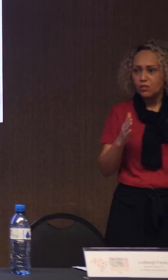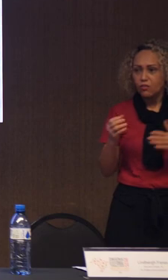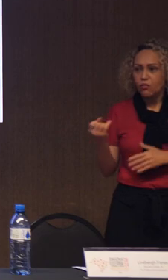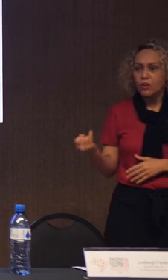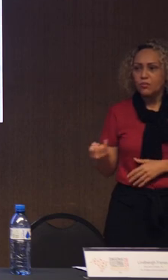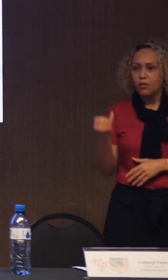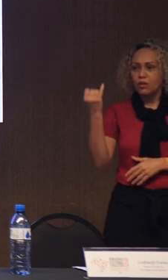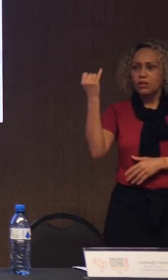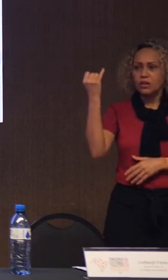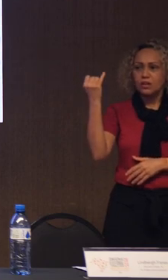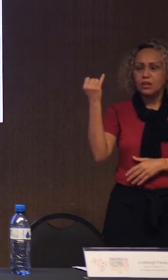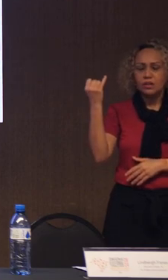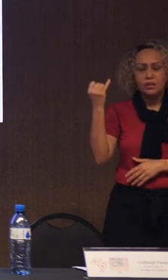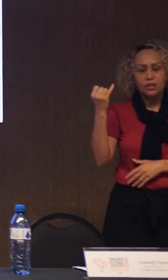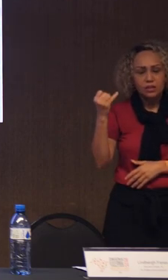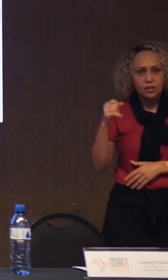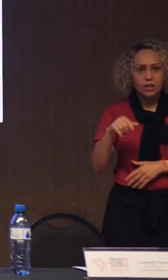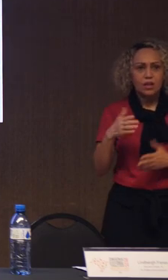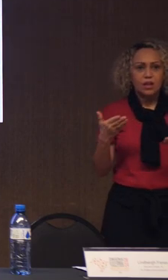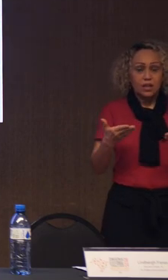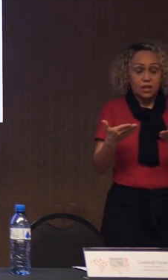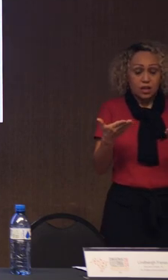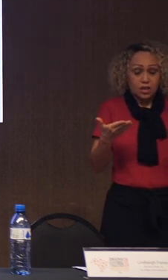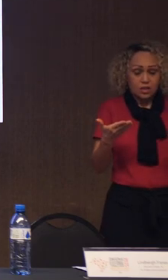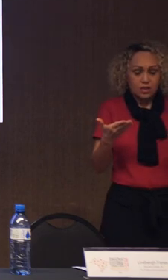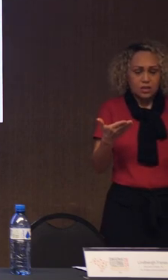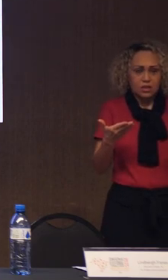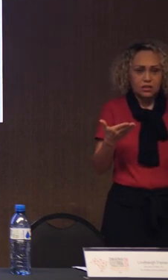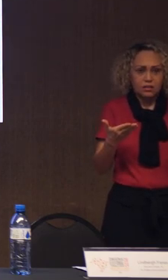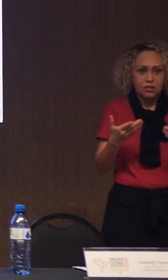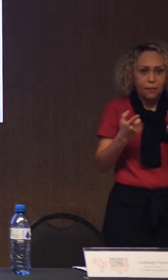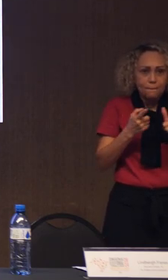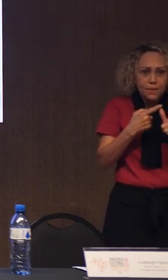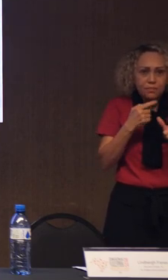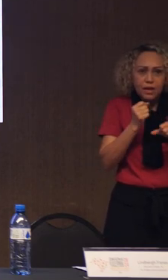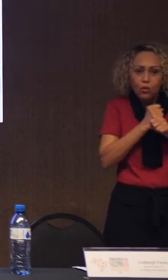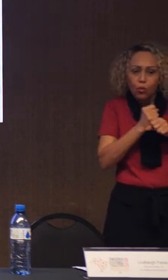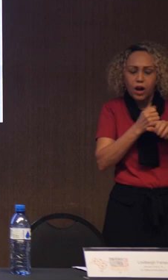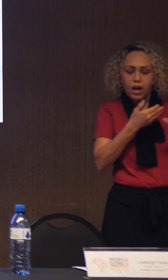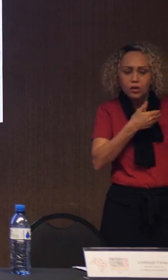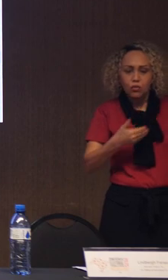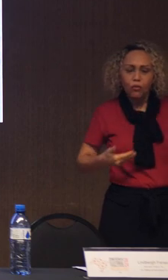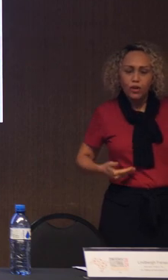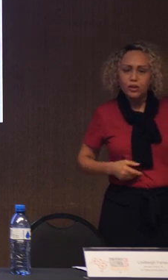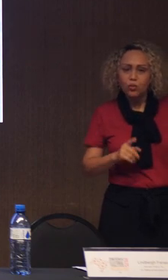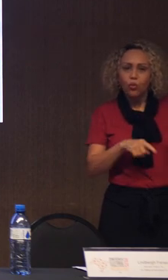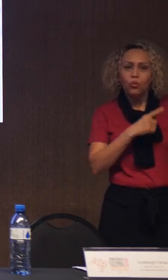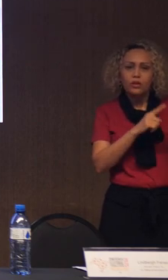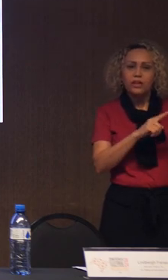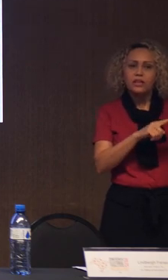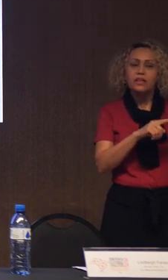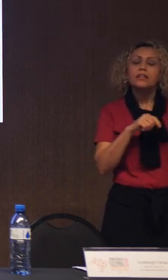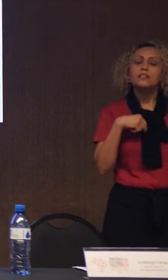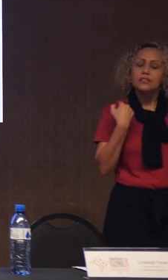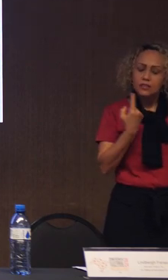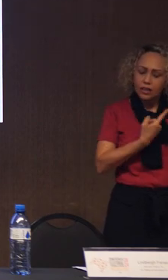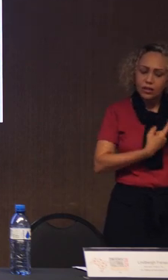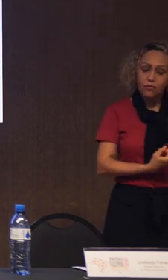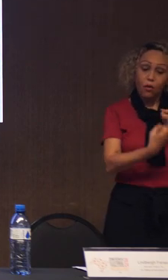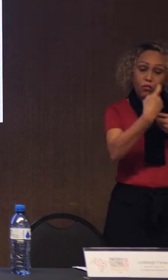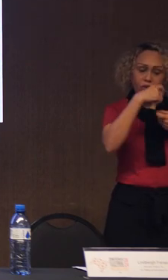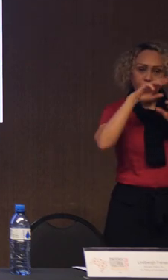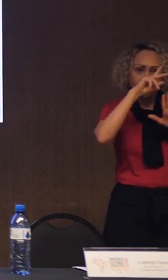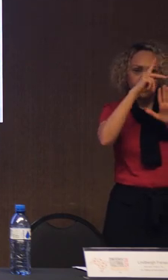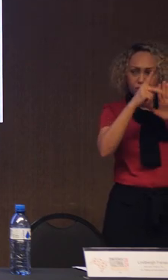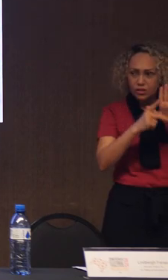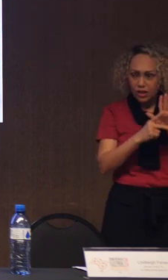iniciativa política, nós, nesse primeiro ano, retomamos os projetos. Mas nós temos que fazer mais. Nós temos que, por exemplo,